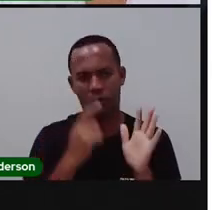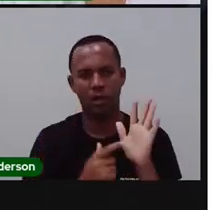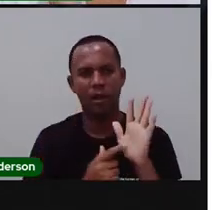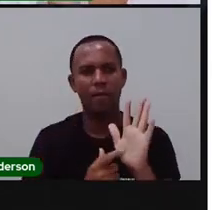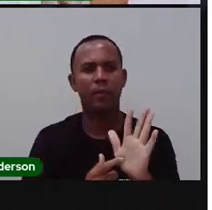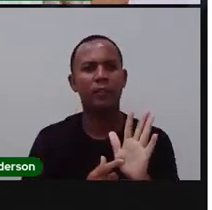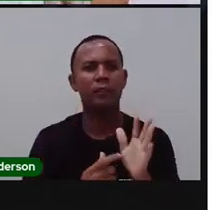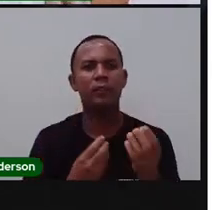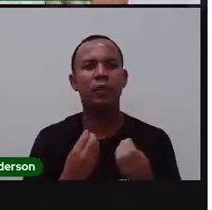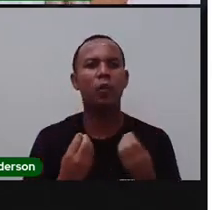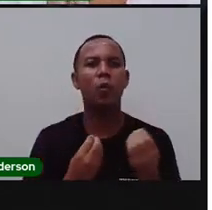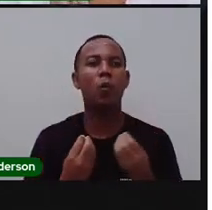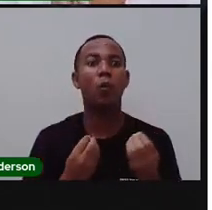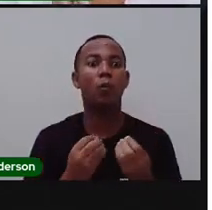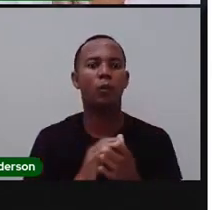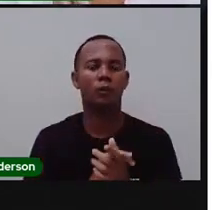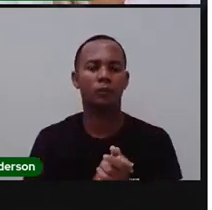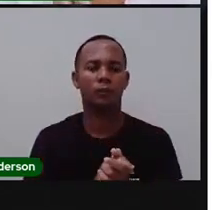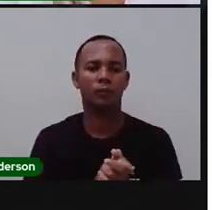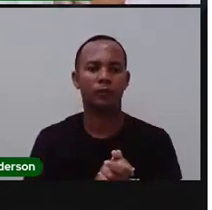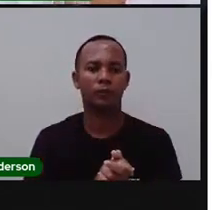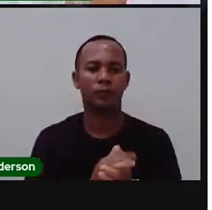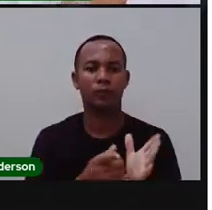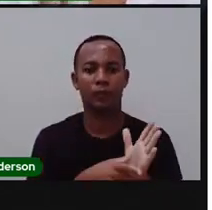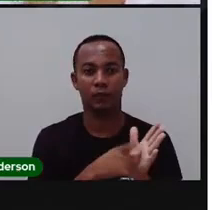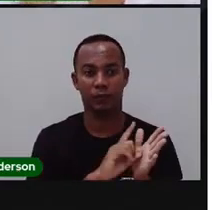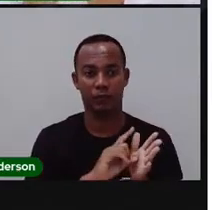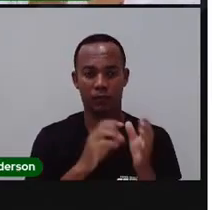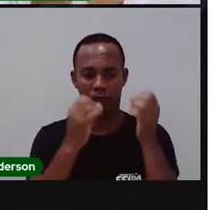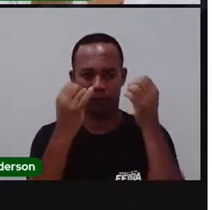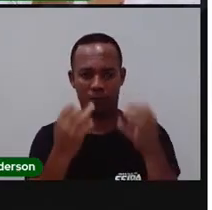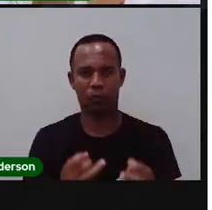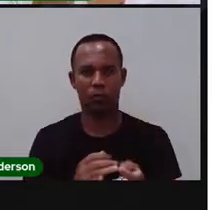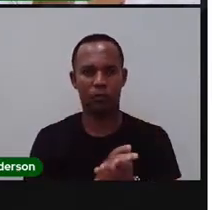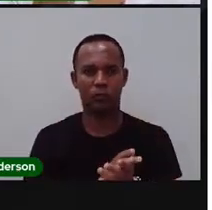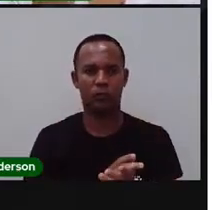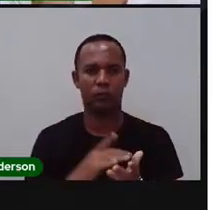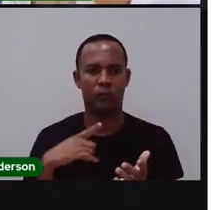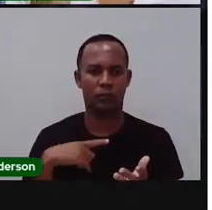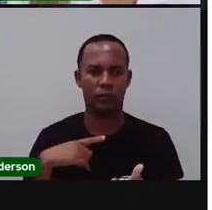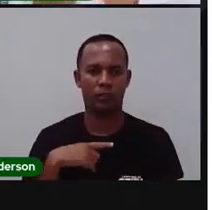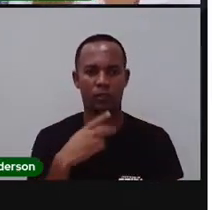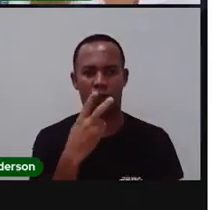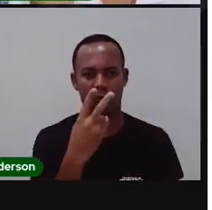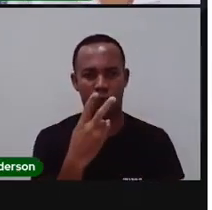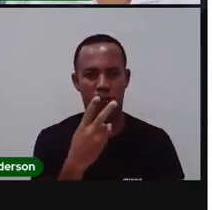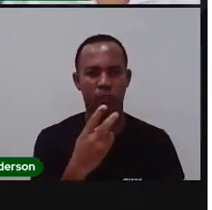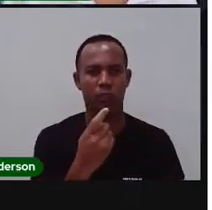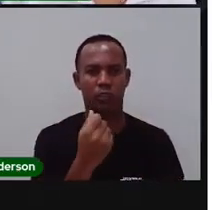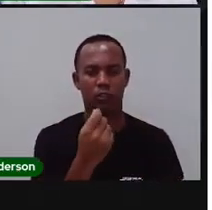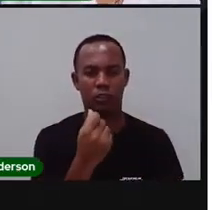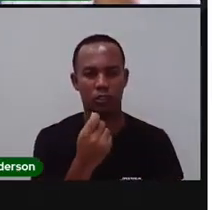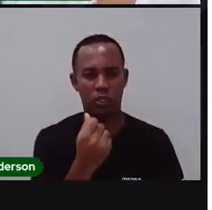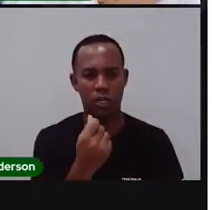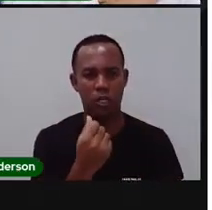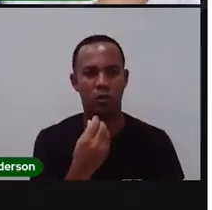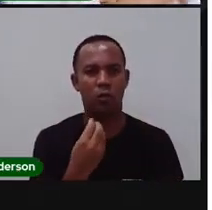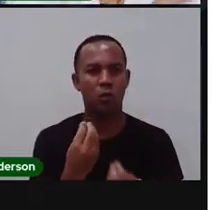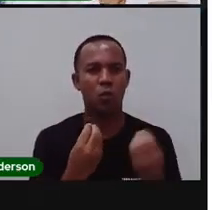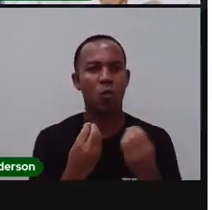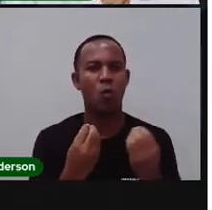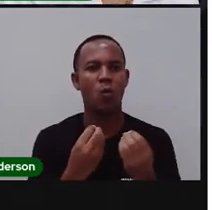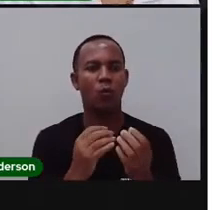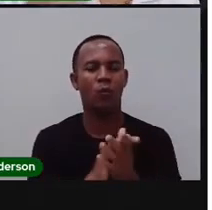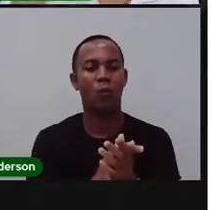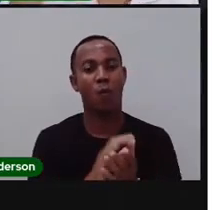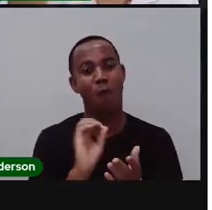prof falou lá, na questão anterior, que existem duas formas. O dinheiro ele pode ser em... Tan, tan,